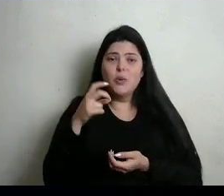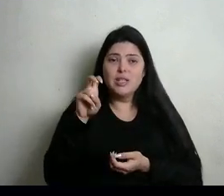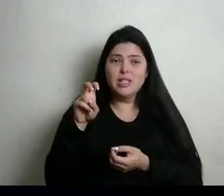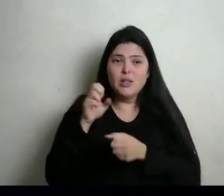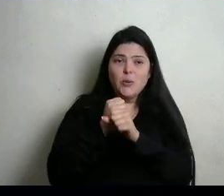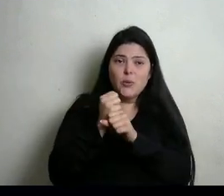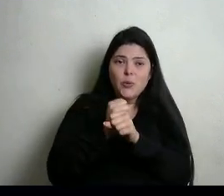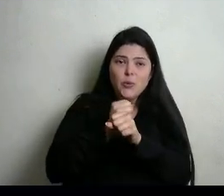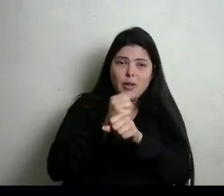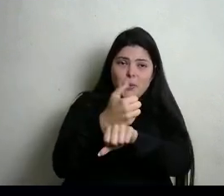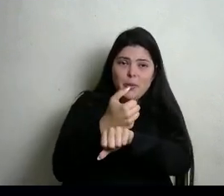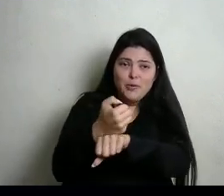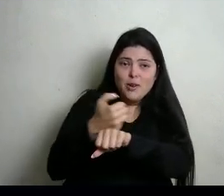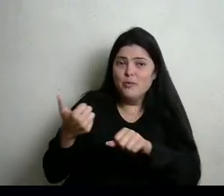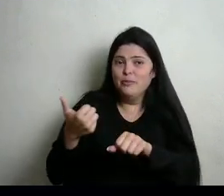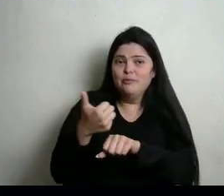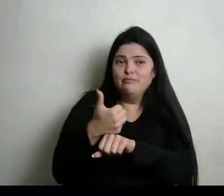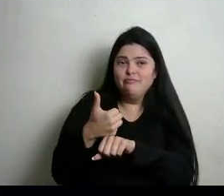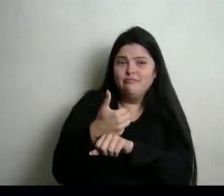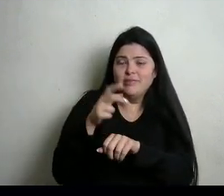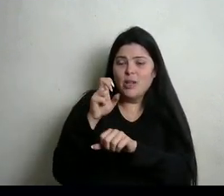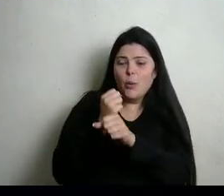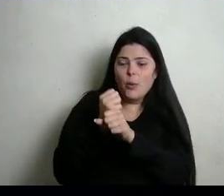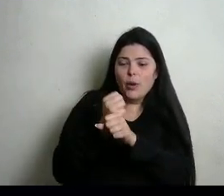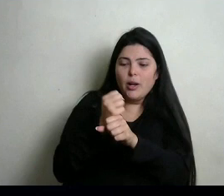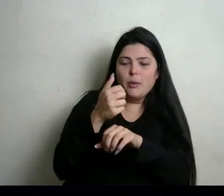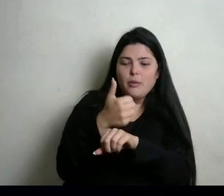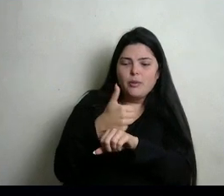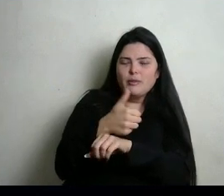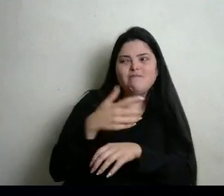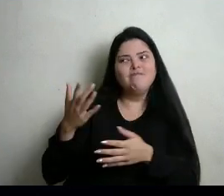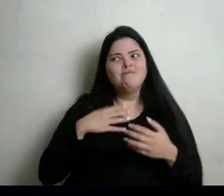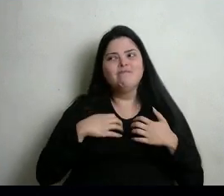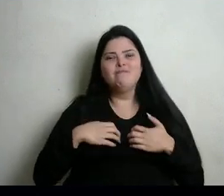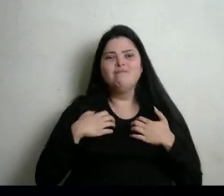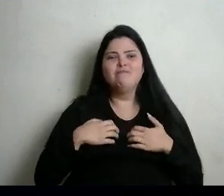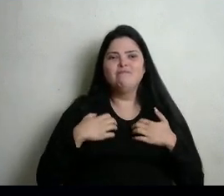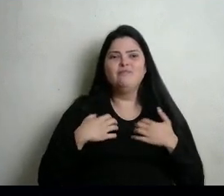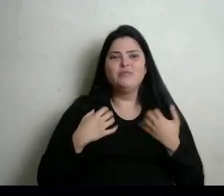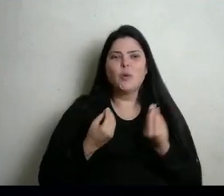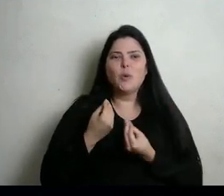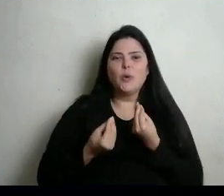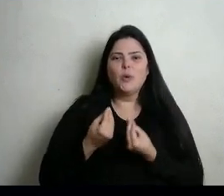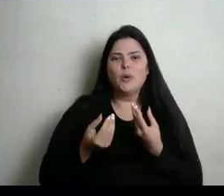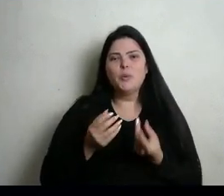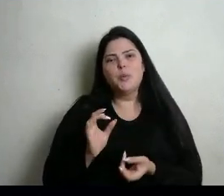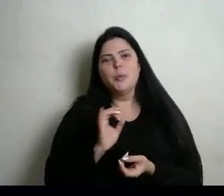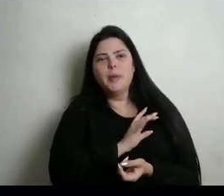profissão. Aí bateu um pouquinho, né? Aquela coisa, aquele receio.